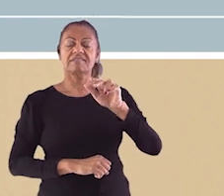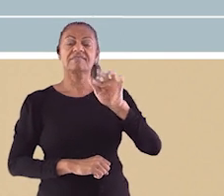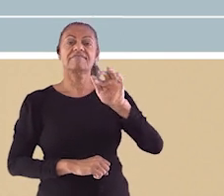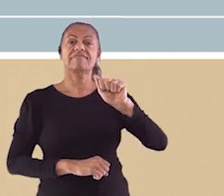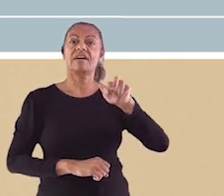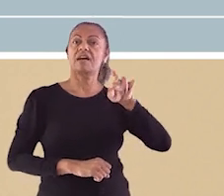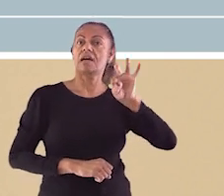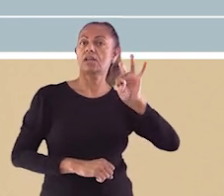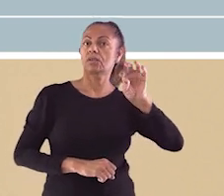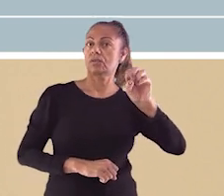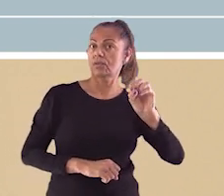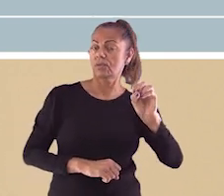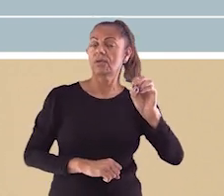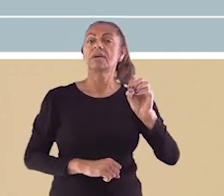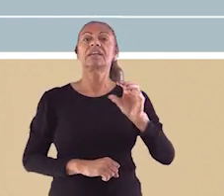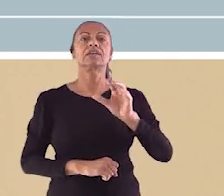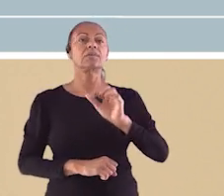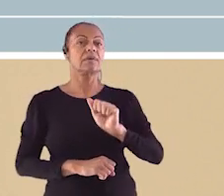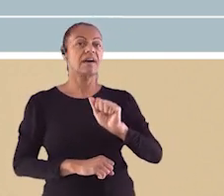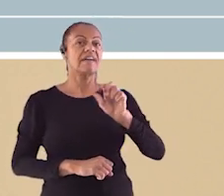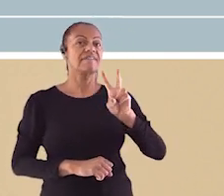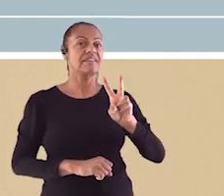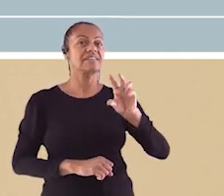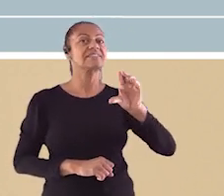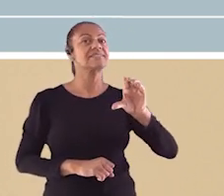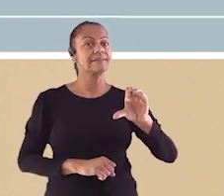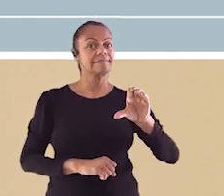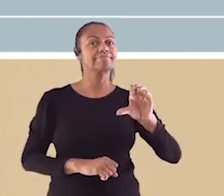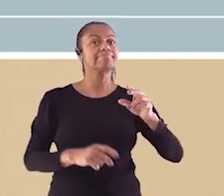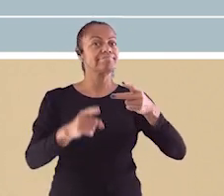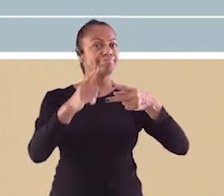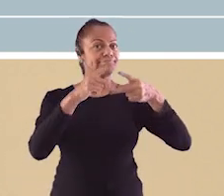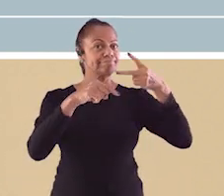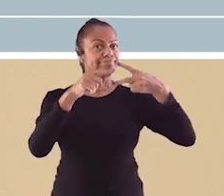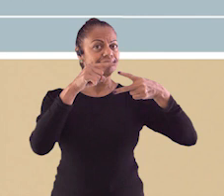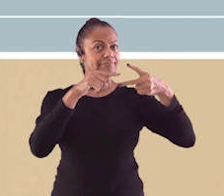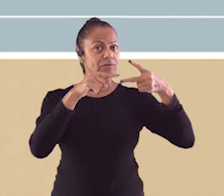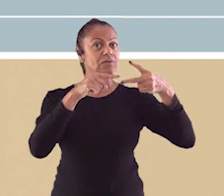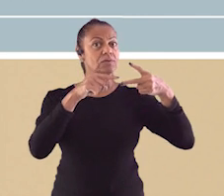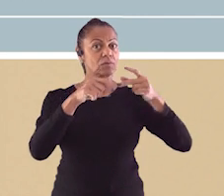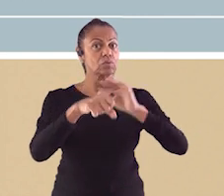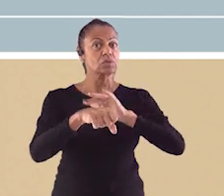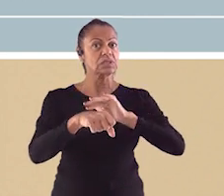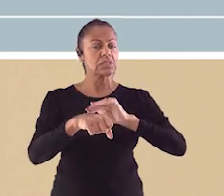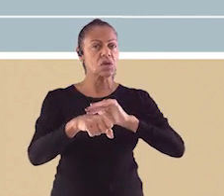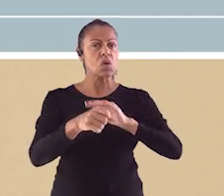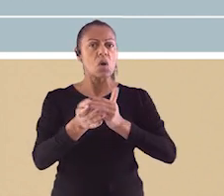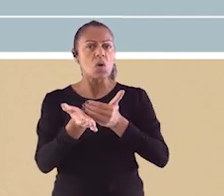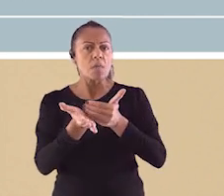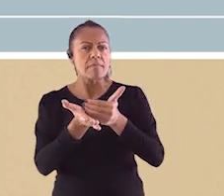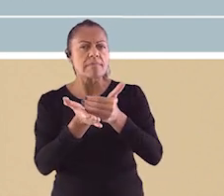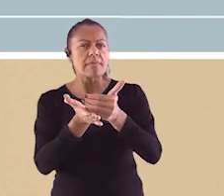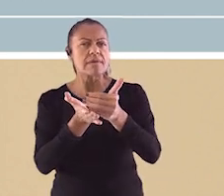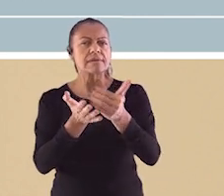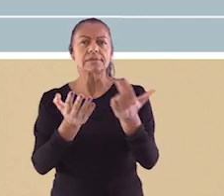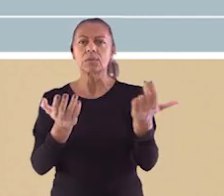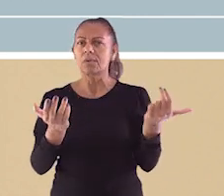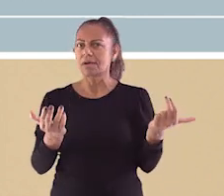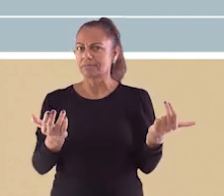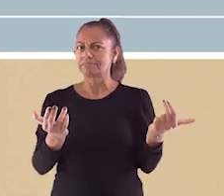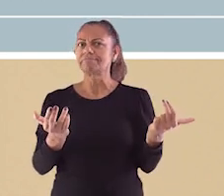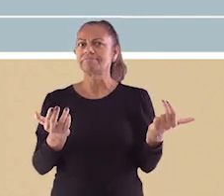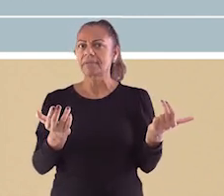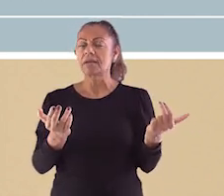o infarto e o acidente vascular cerebral, o AVC. Vimos que o princípio das duas doenças são